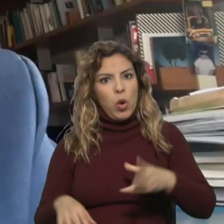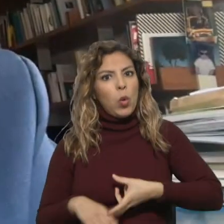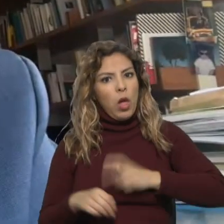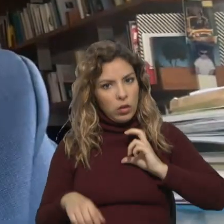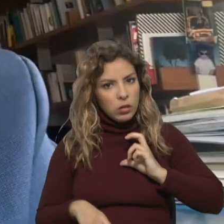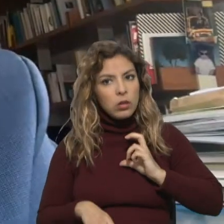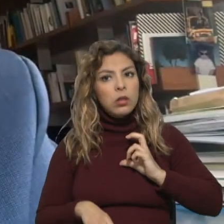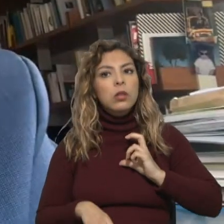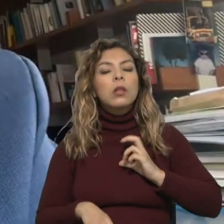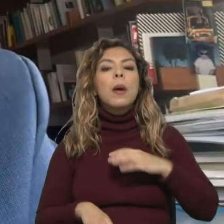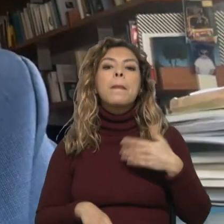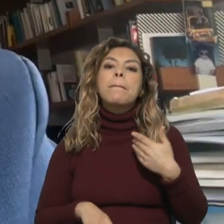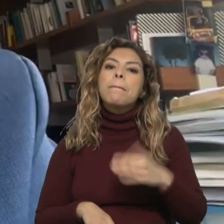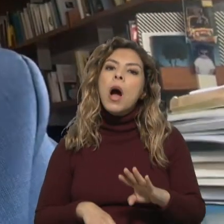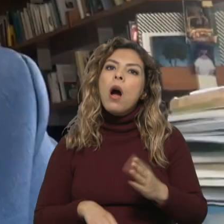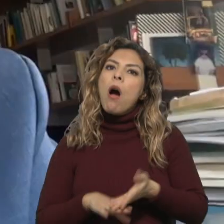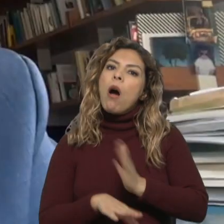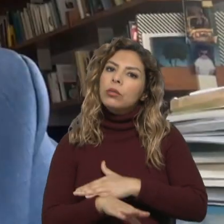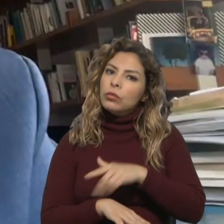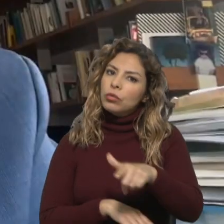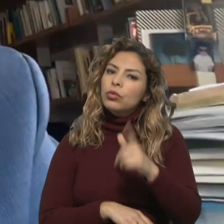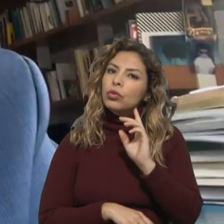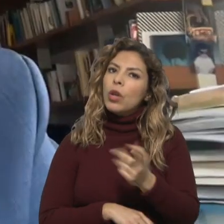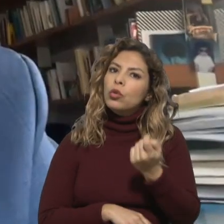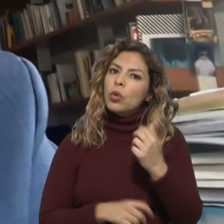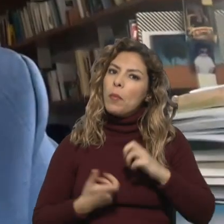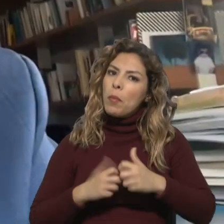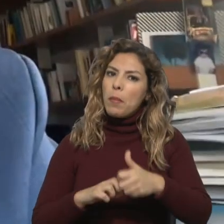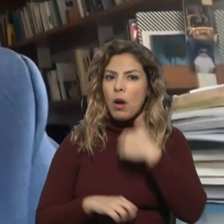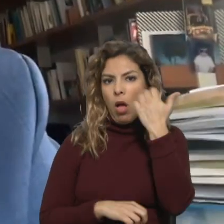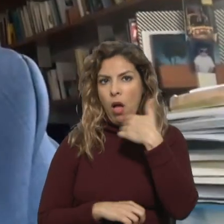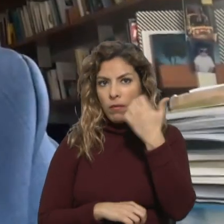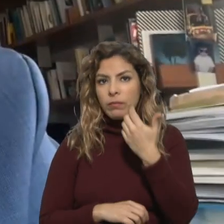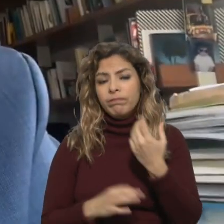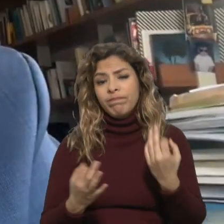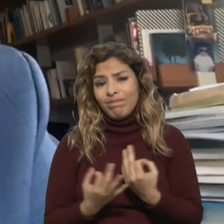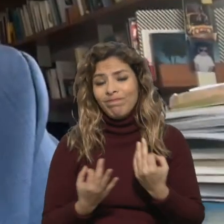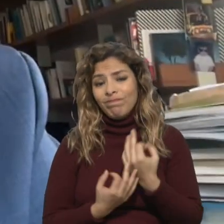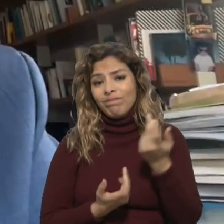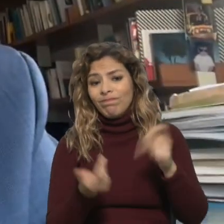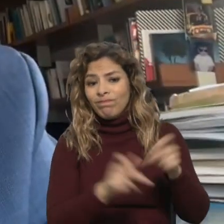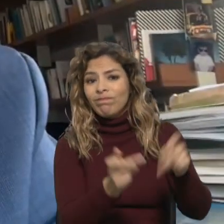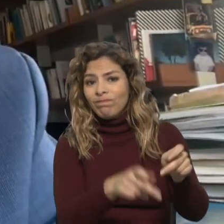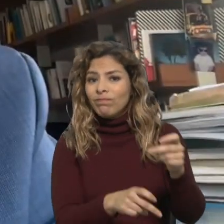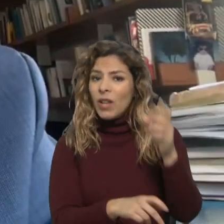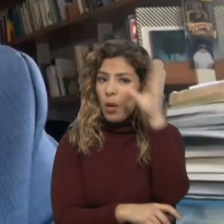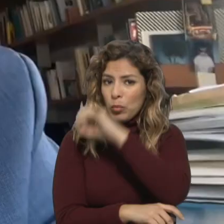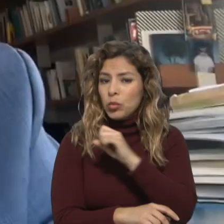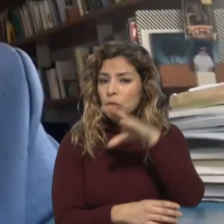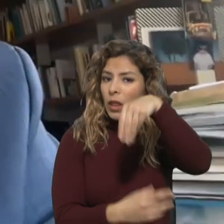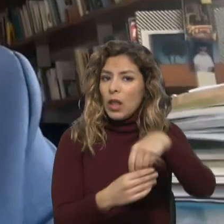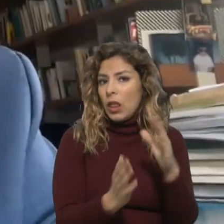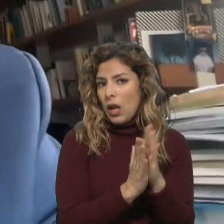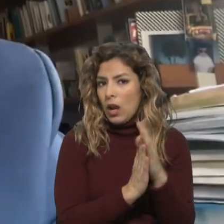precisamente já aí tinha começado o enfrentamento com um problema gravíssimo, que é o problema de facto dos abusos na